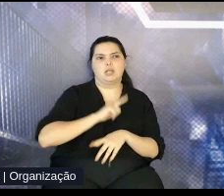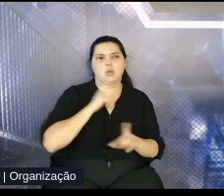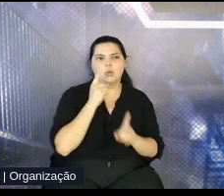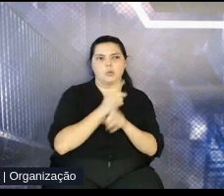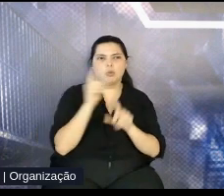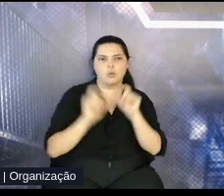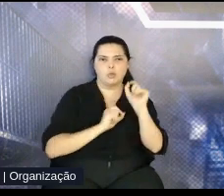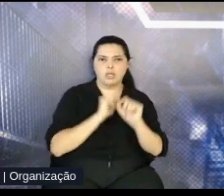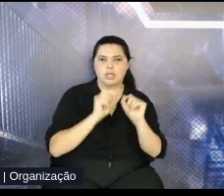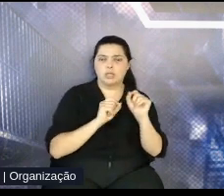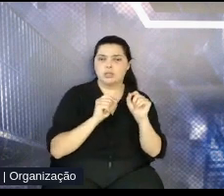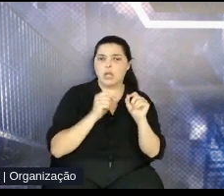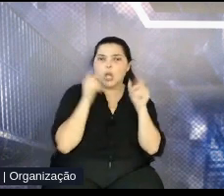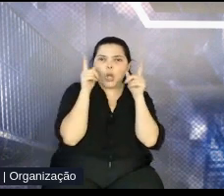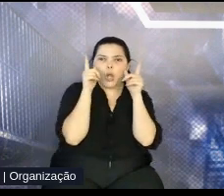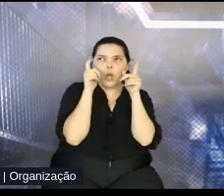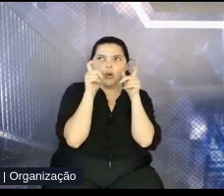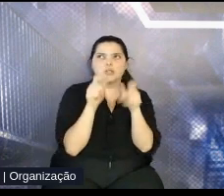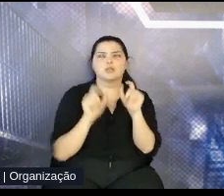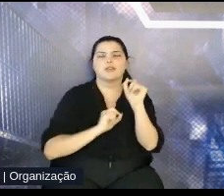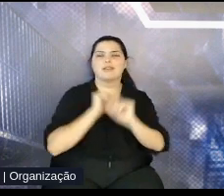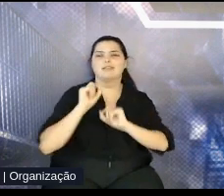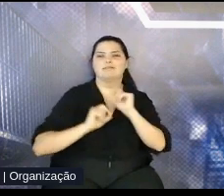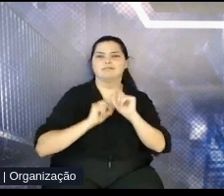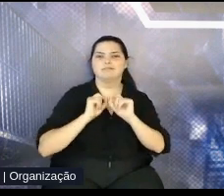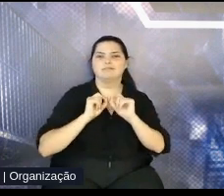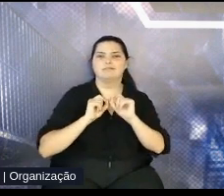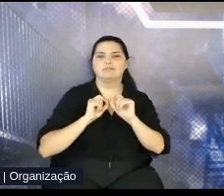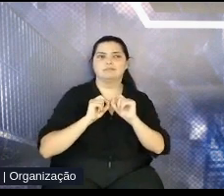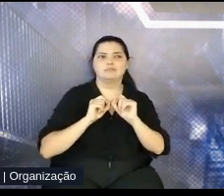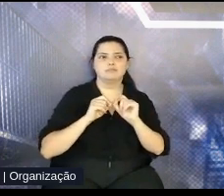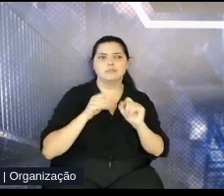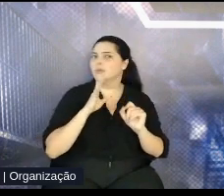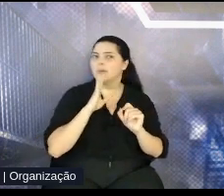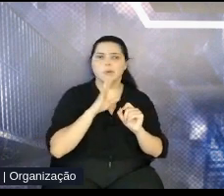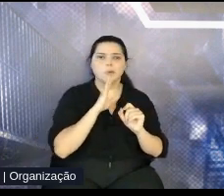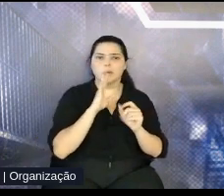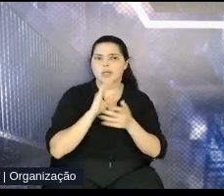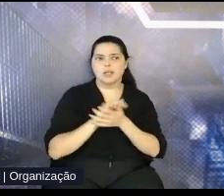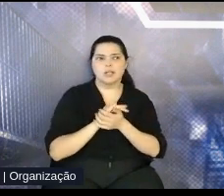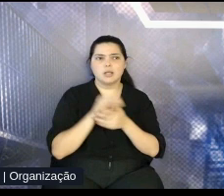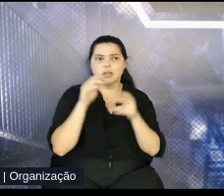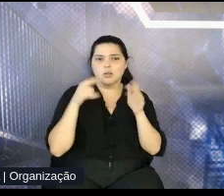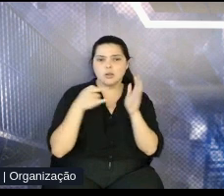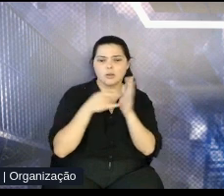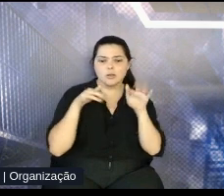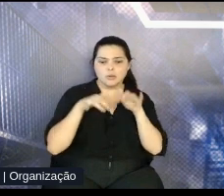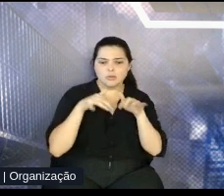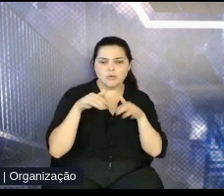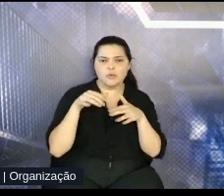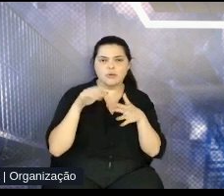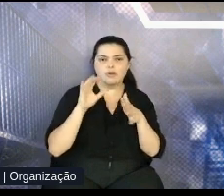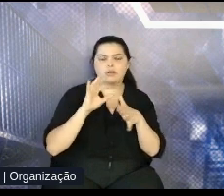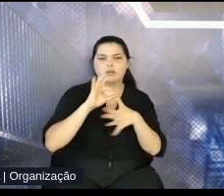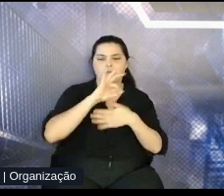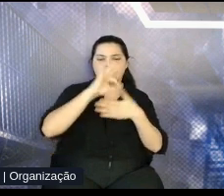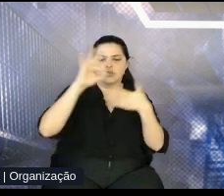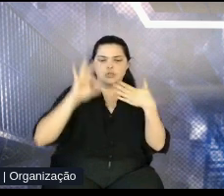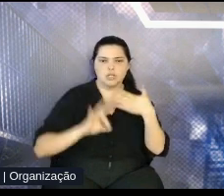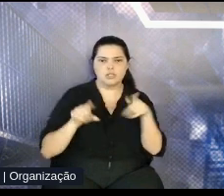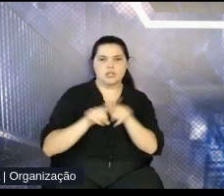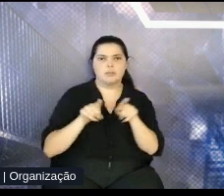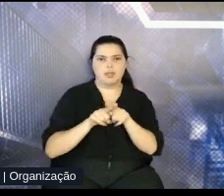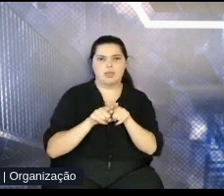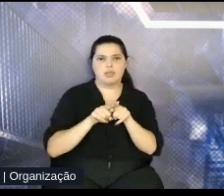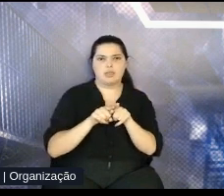que curiosamente é de desconhecimento de desenvolvedores front-end, desenvolvedores de aplicações